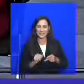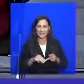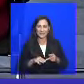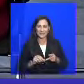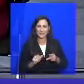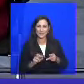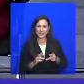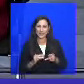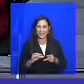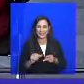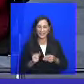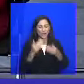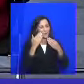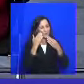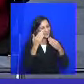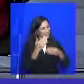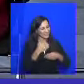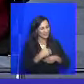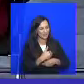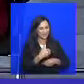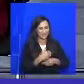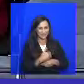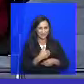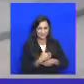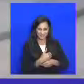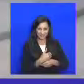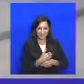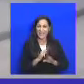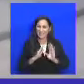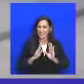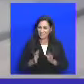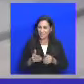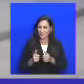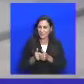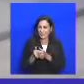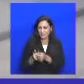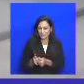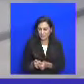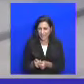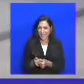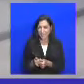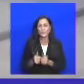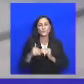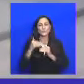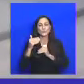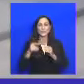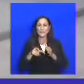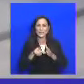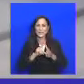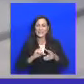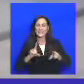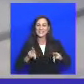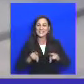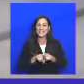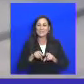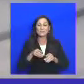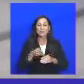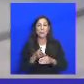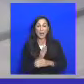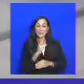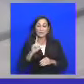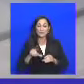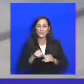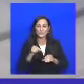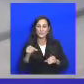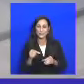e Maria Rita. Obrigada pela presença. Elas já acompanharam de perto todos os procedimentos prévios e agora também vão validar